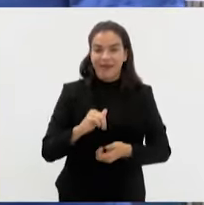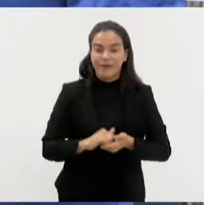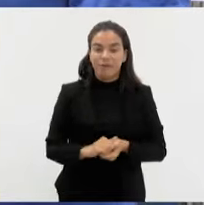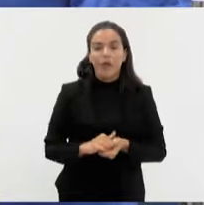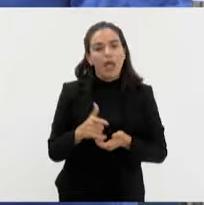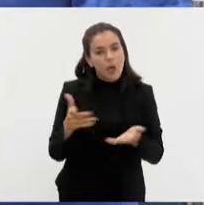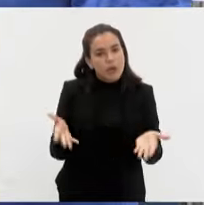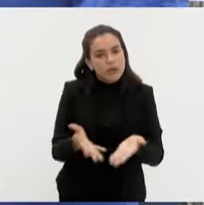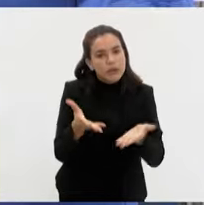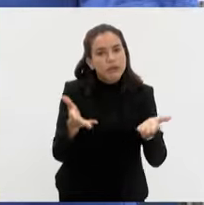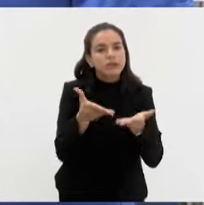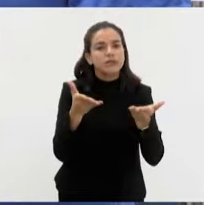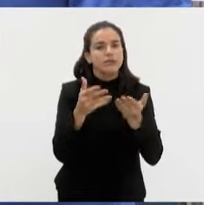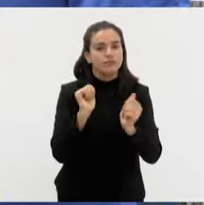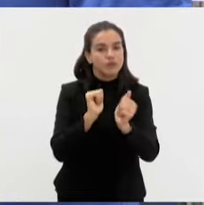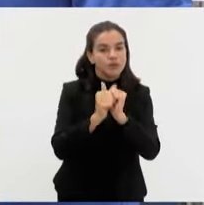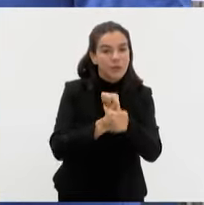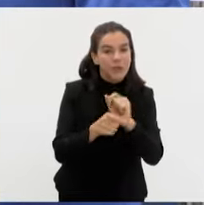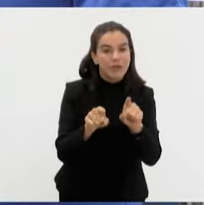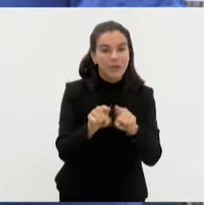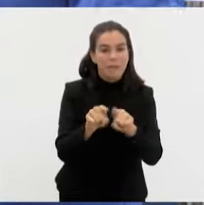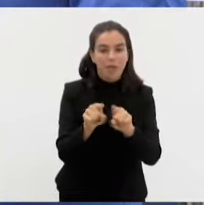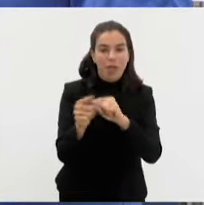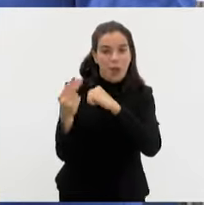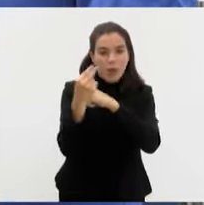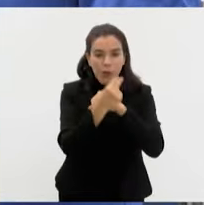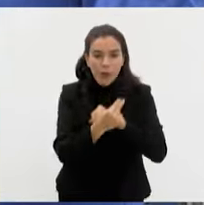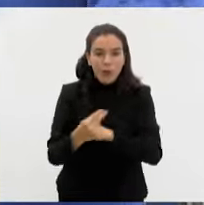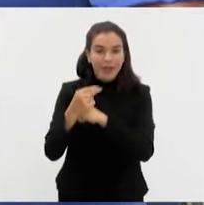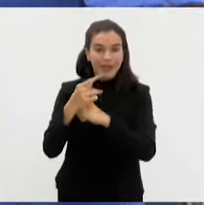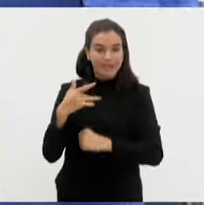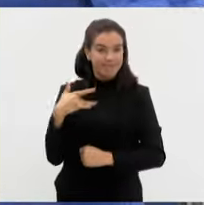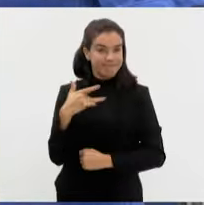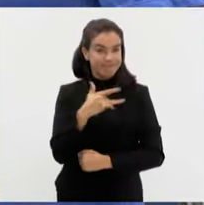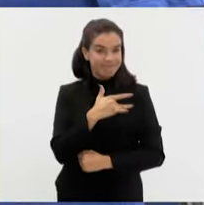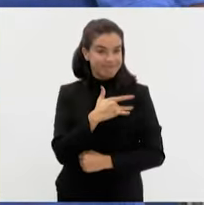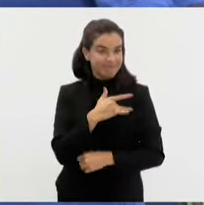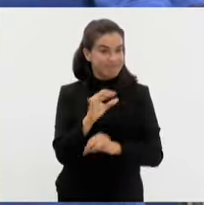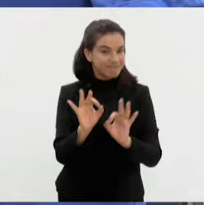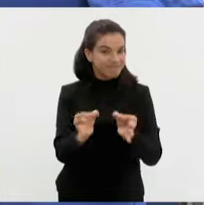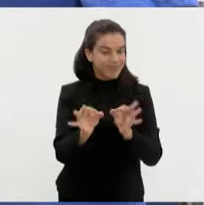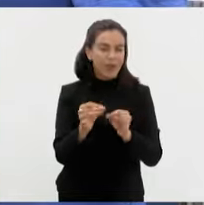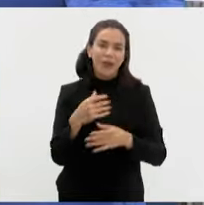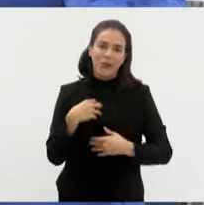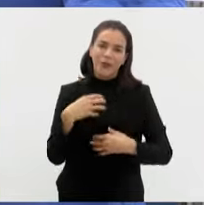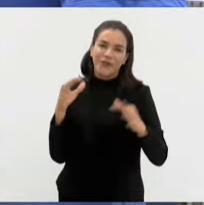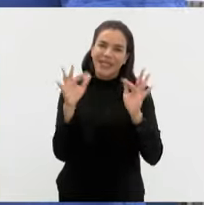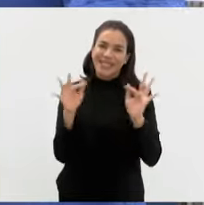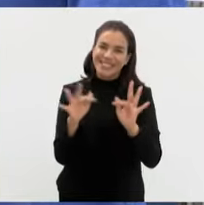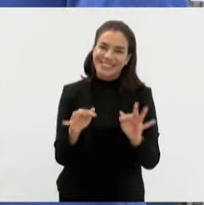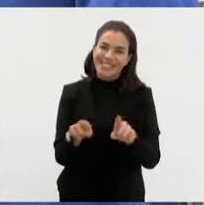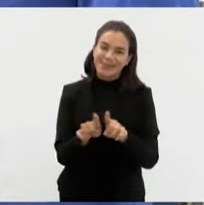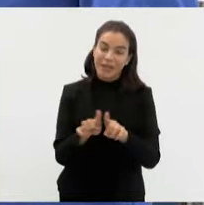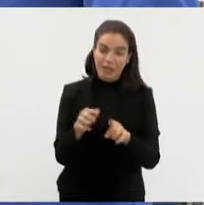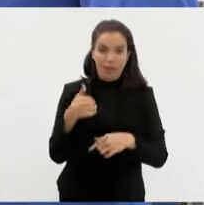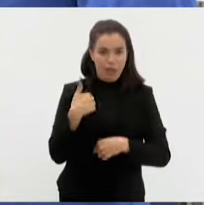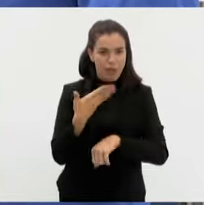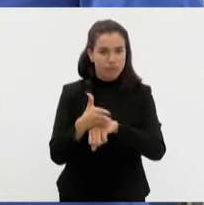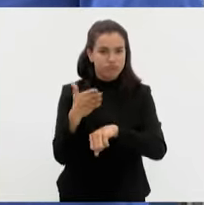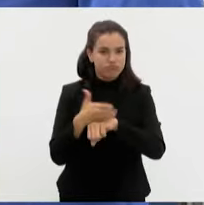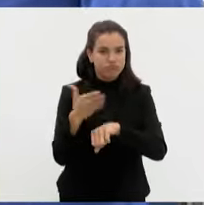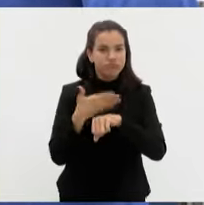à prática do esporte, mas também aos cuidados com a saúde. Então, estou muito alegre. Eu sou praticante